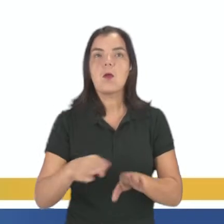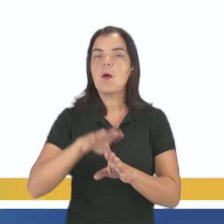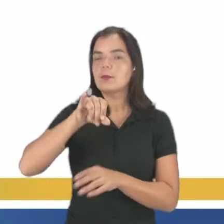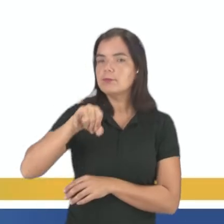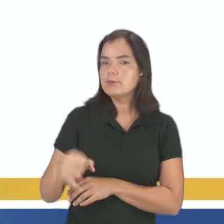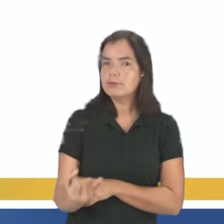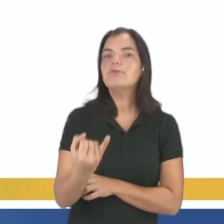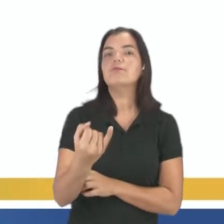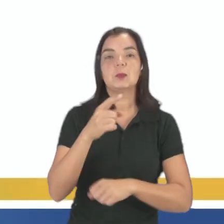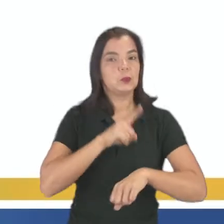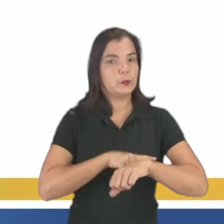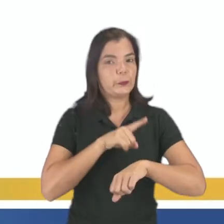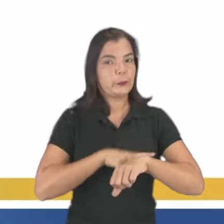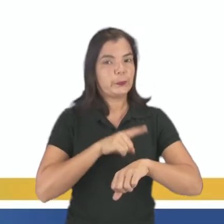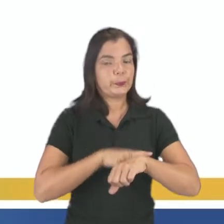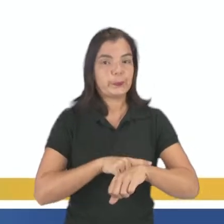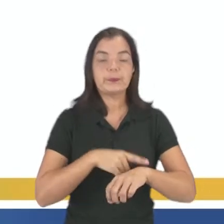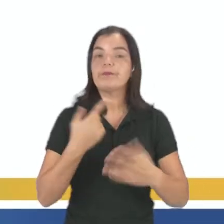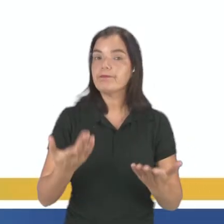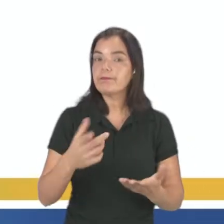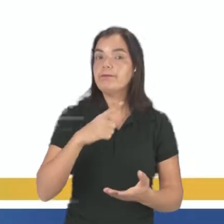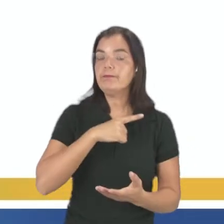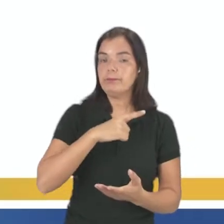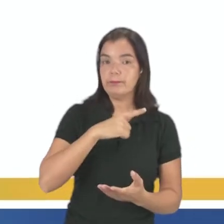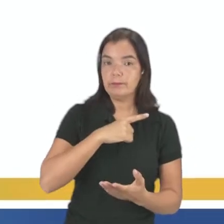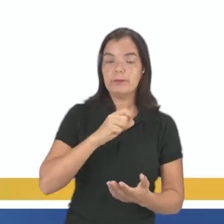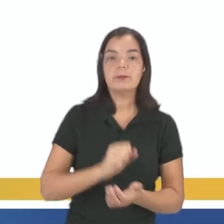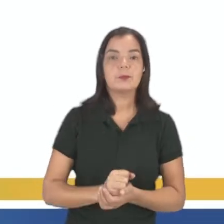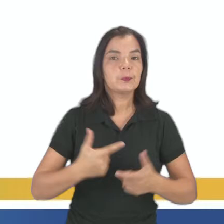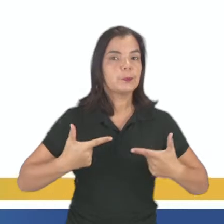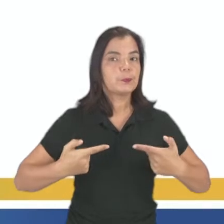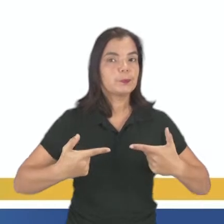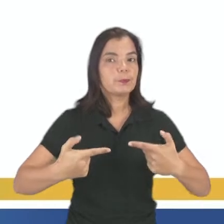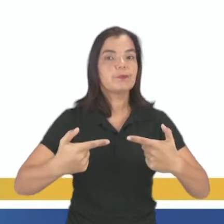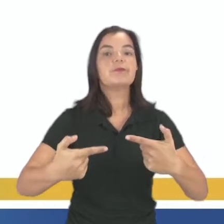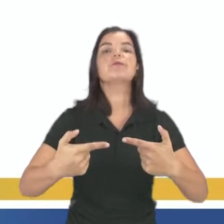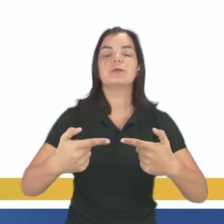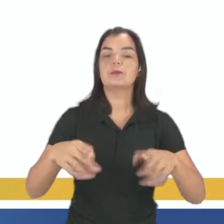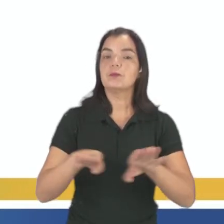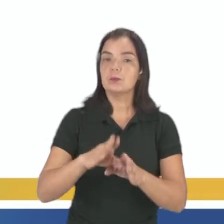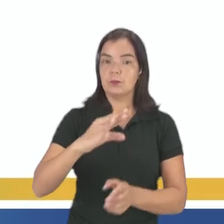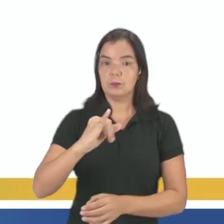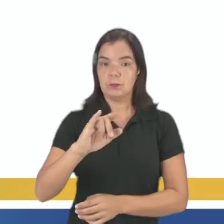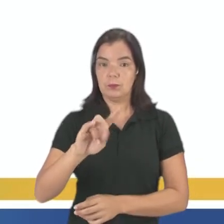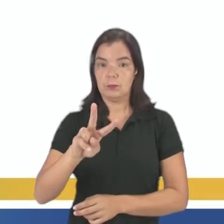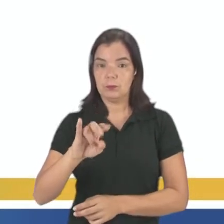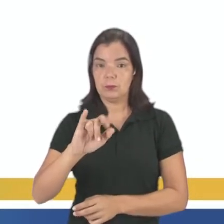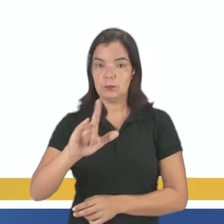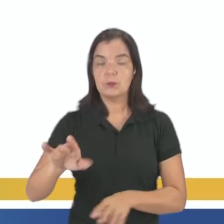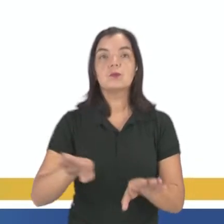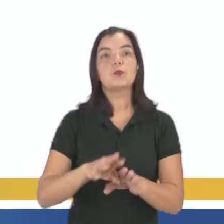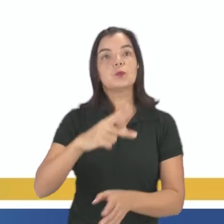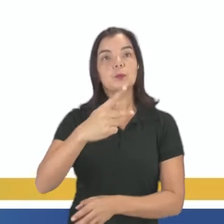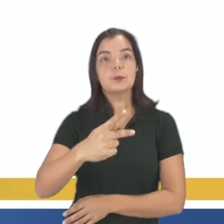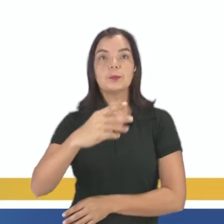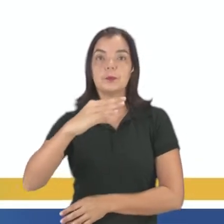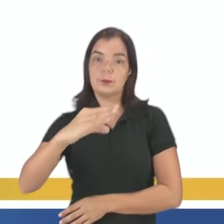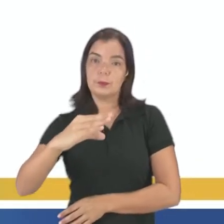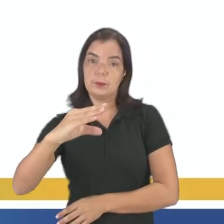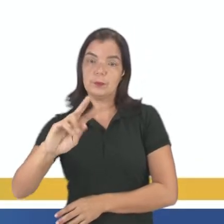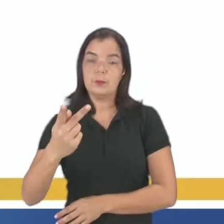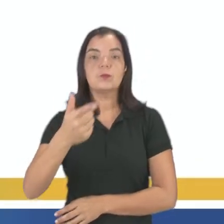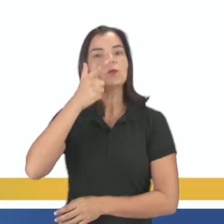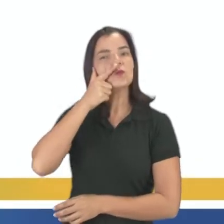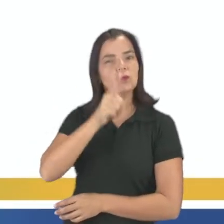aproveita aí esse momento, tá, pessoal? A gente tem, então, aí essa guerra civil, né, o PCC, ele começa